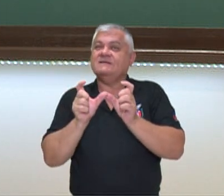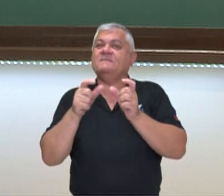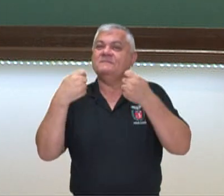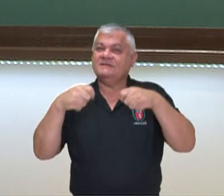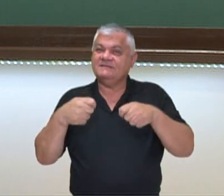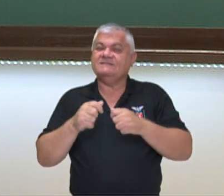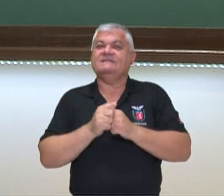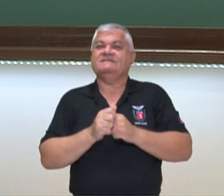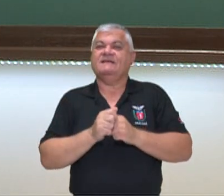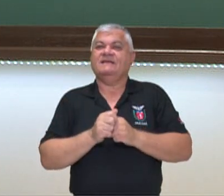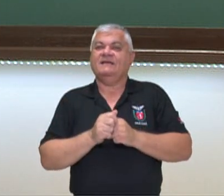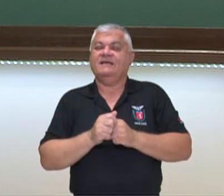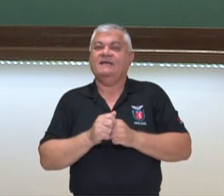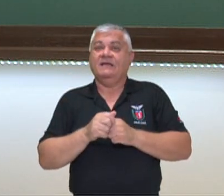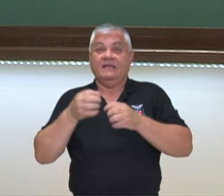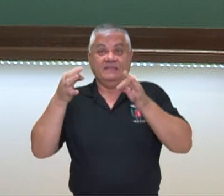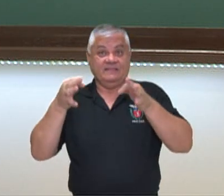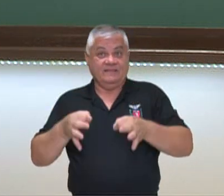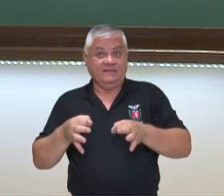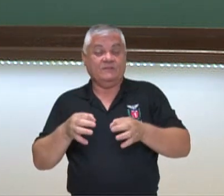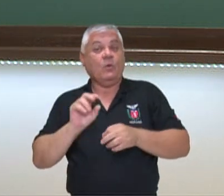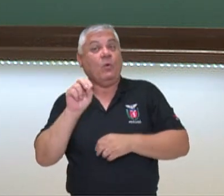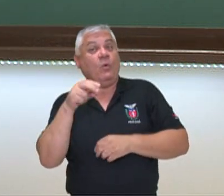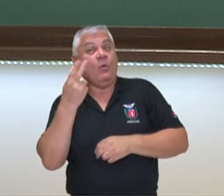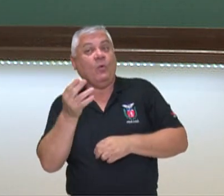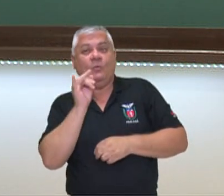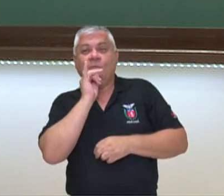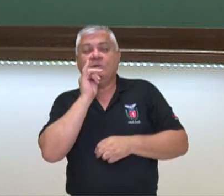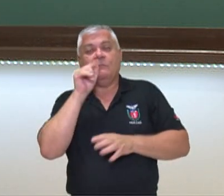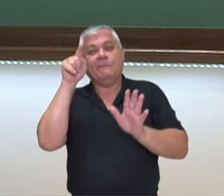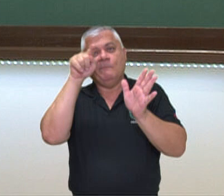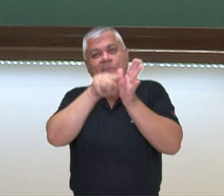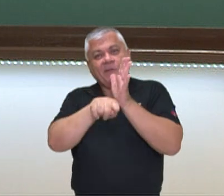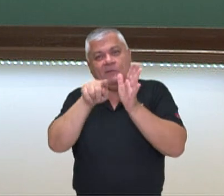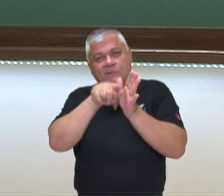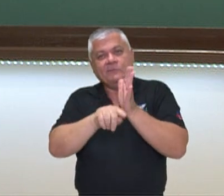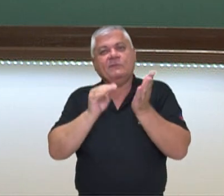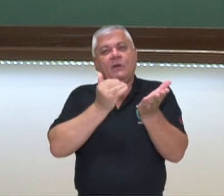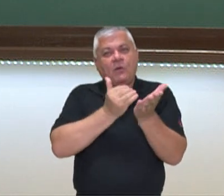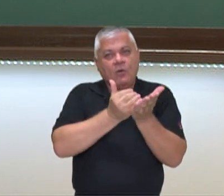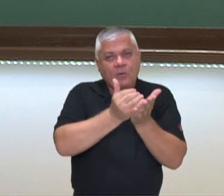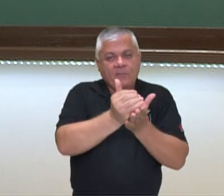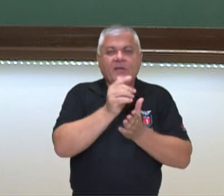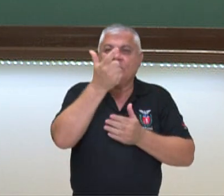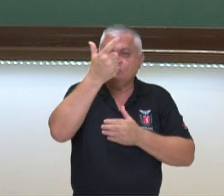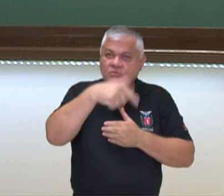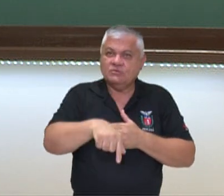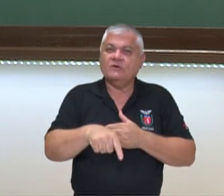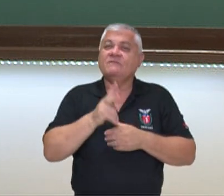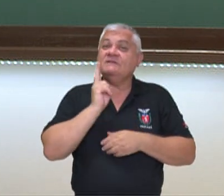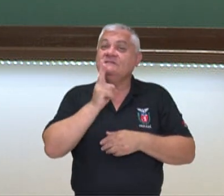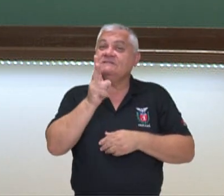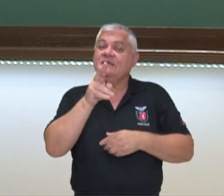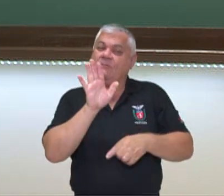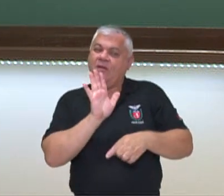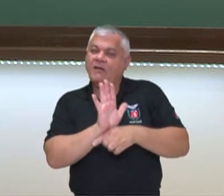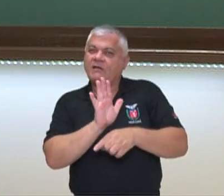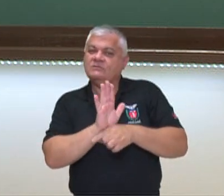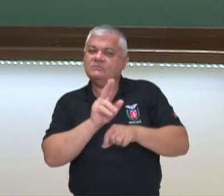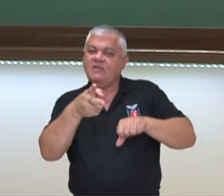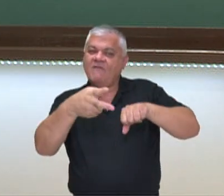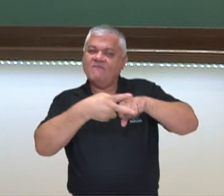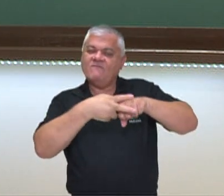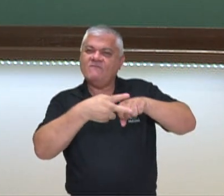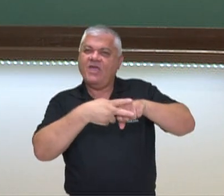auxiliar de negação correta, ou se for uma pergunta, iniciar a pergunta sempre com o auxiliar e o verbo